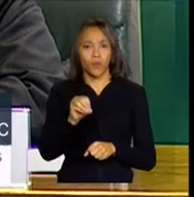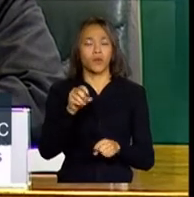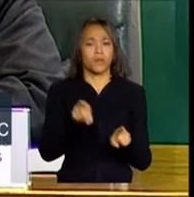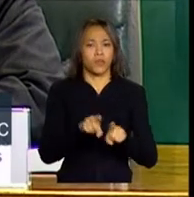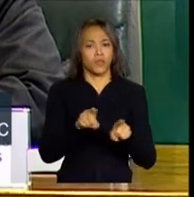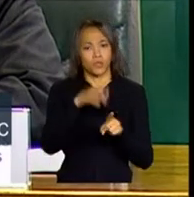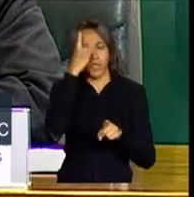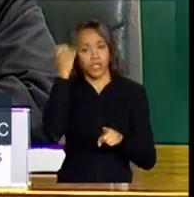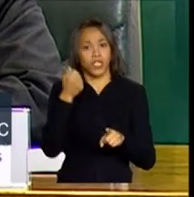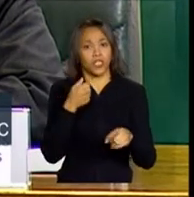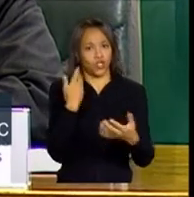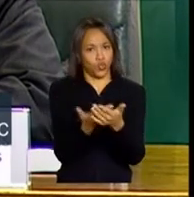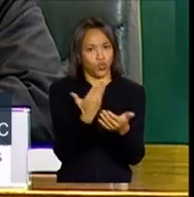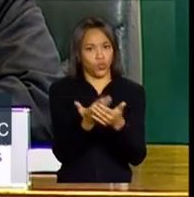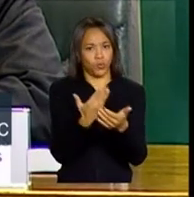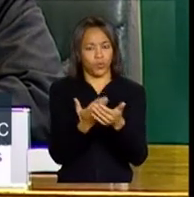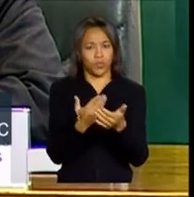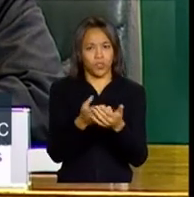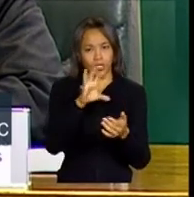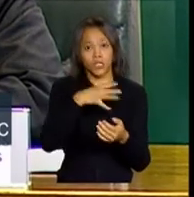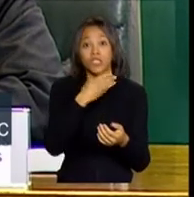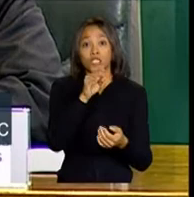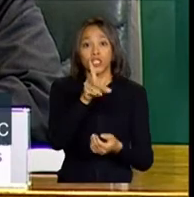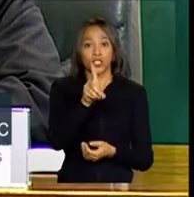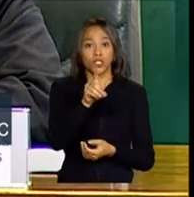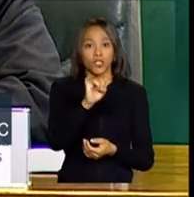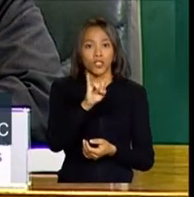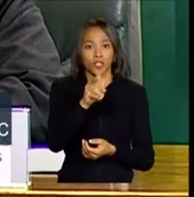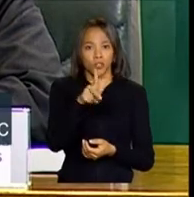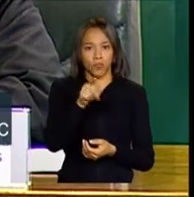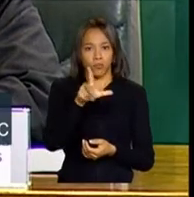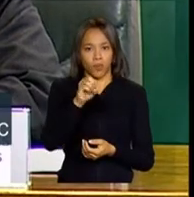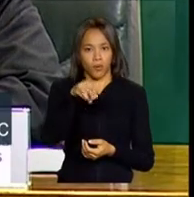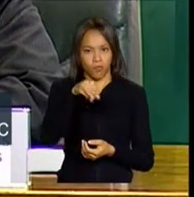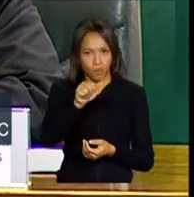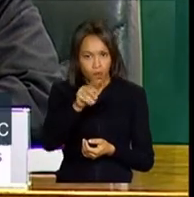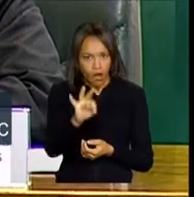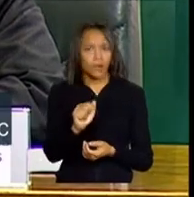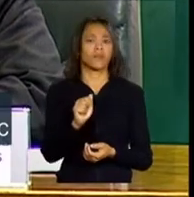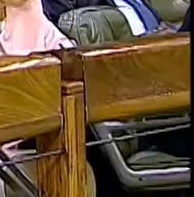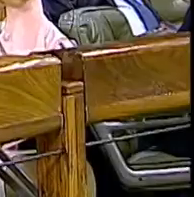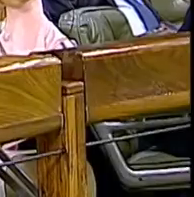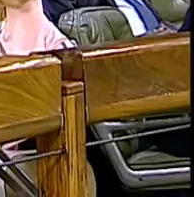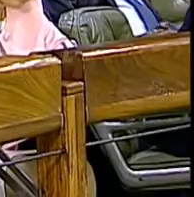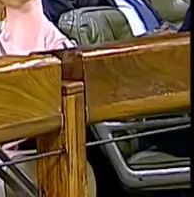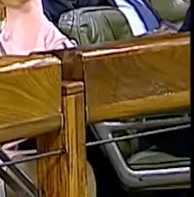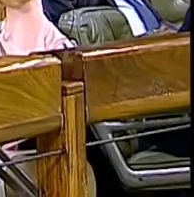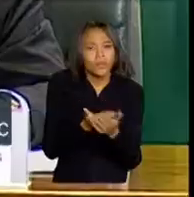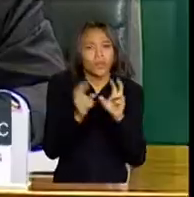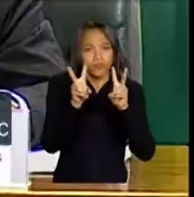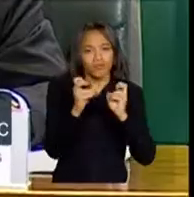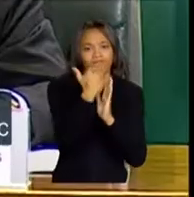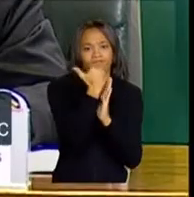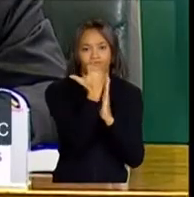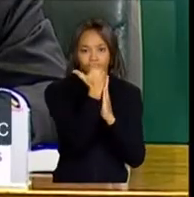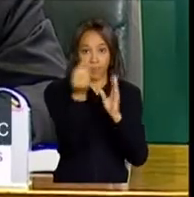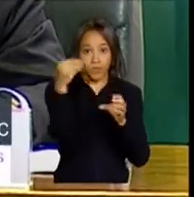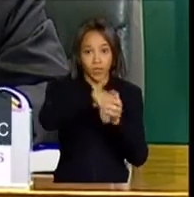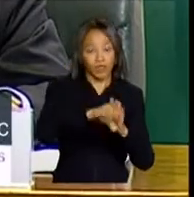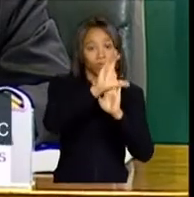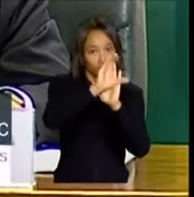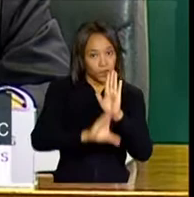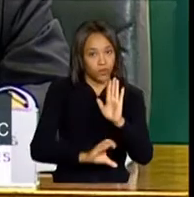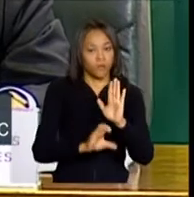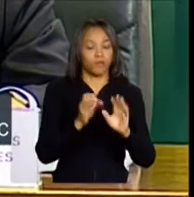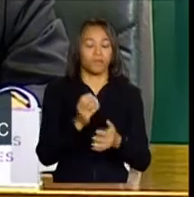diplomatas brasileiros interesses e capacidade de atuação nessa área desde o início de suas carreiras Itamarati faz